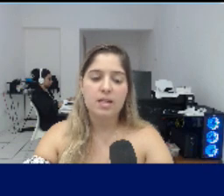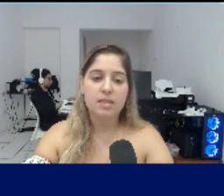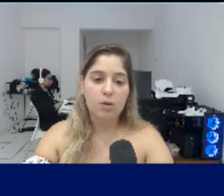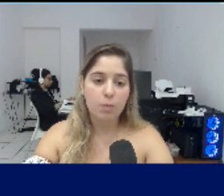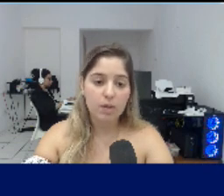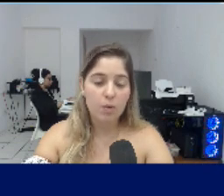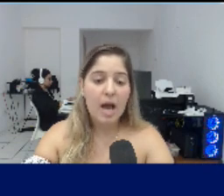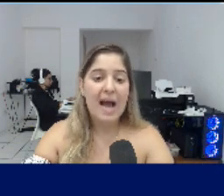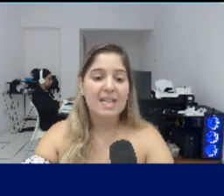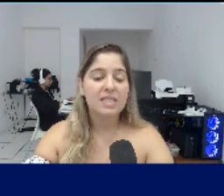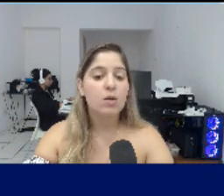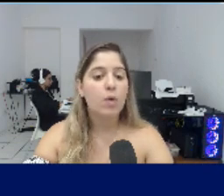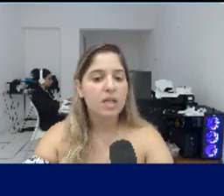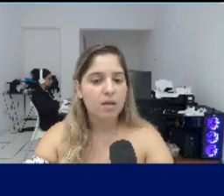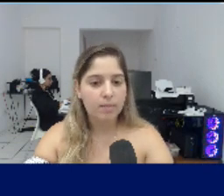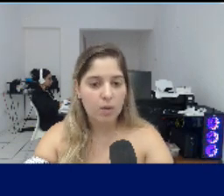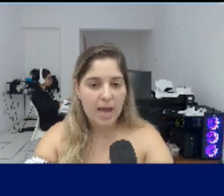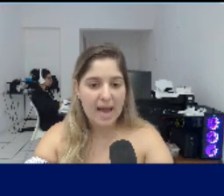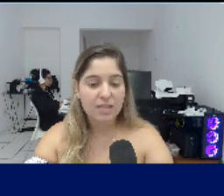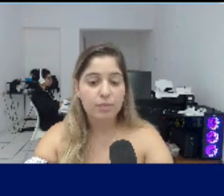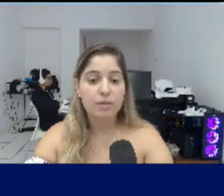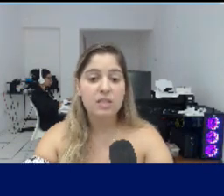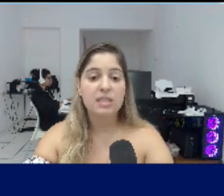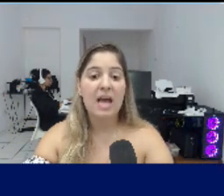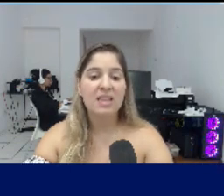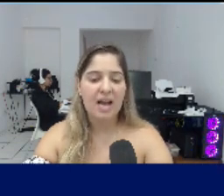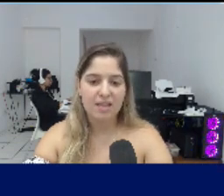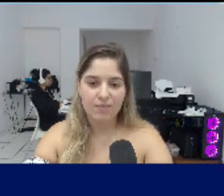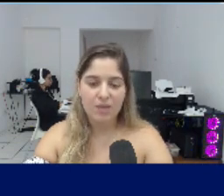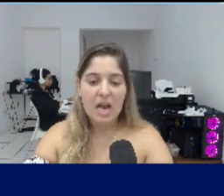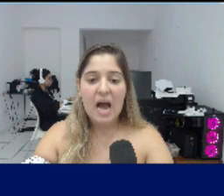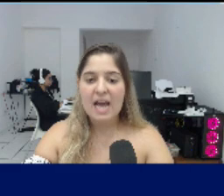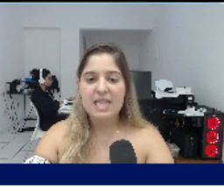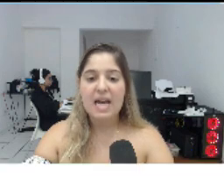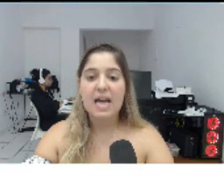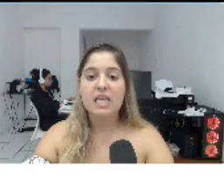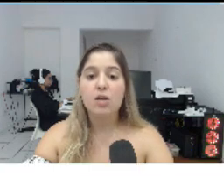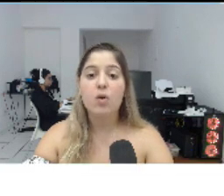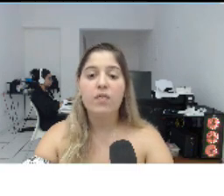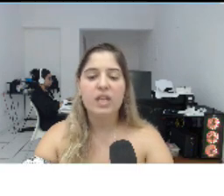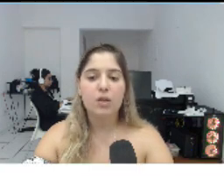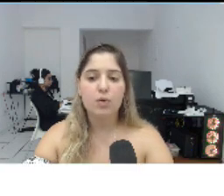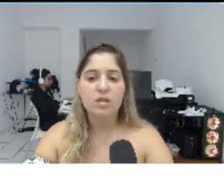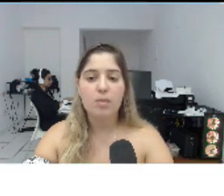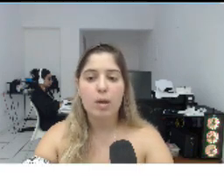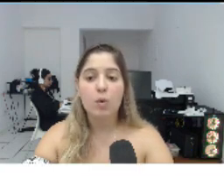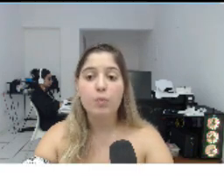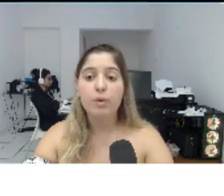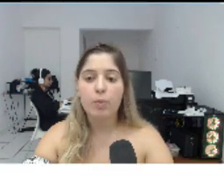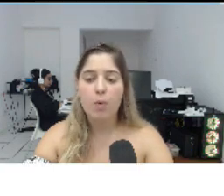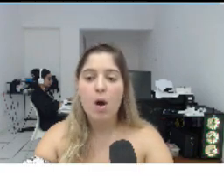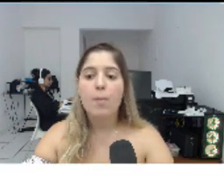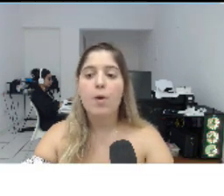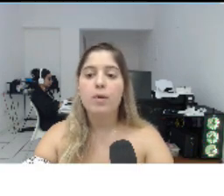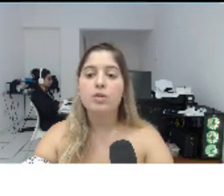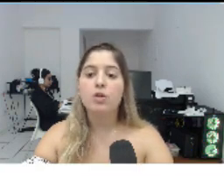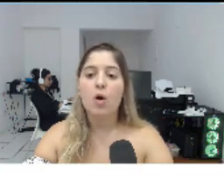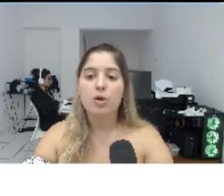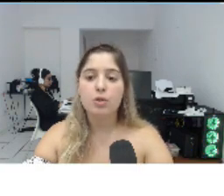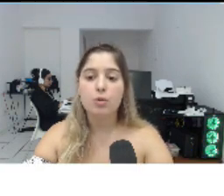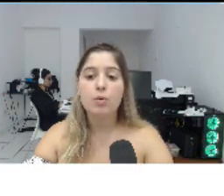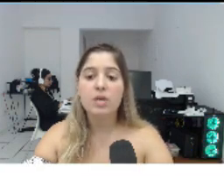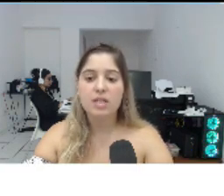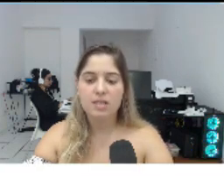de R$45 mil a R$50 mil foi descartada. A ideia é que governadores também contribuam por meio